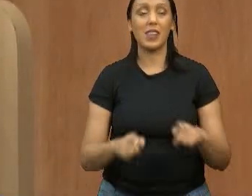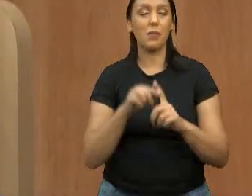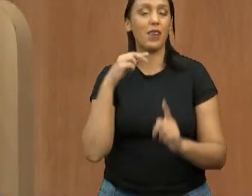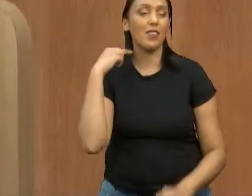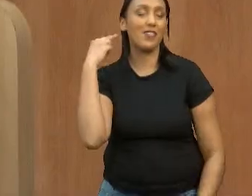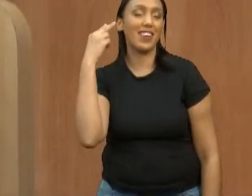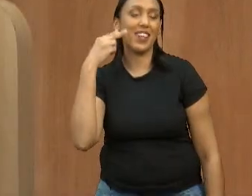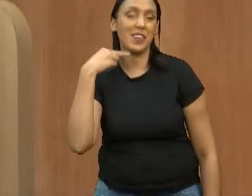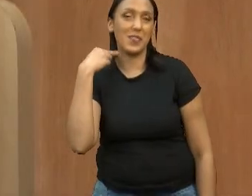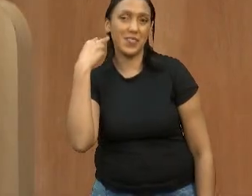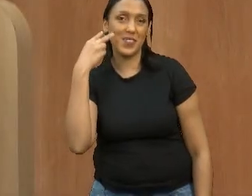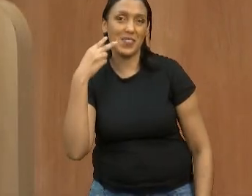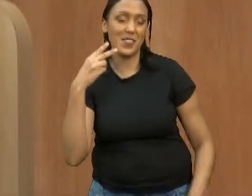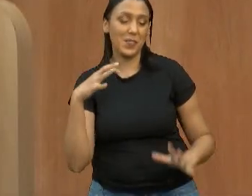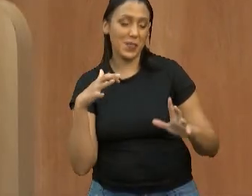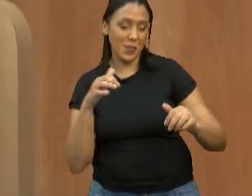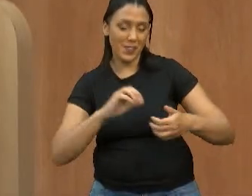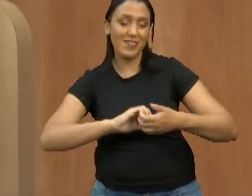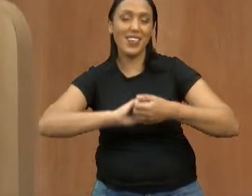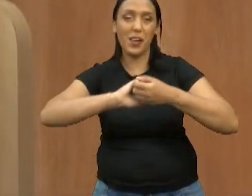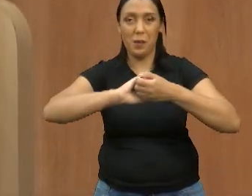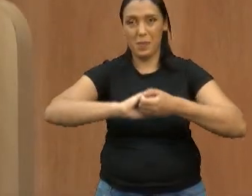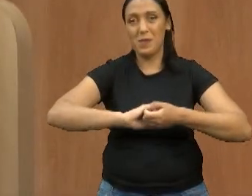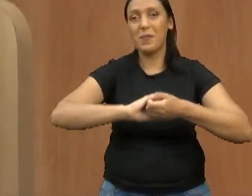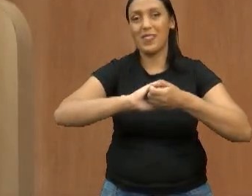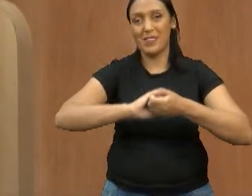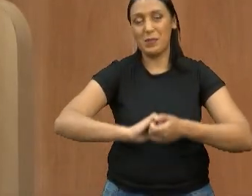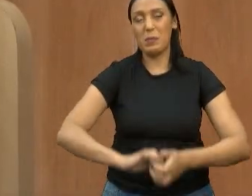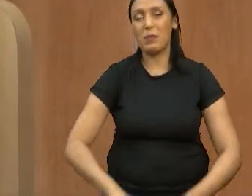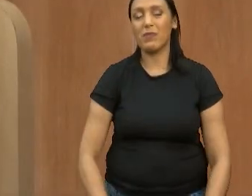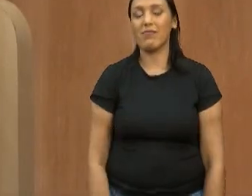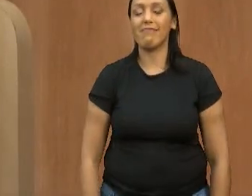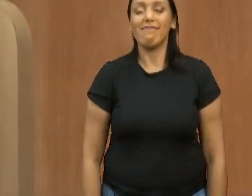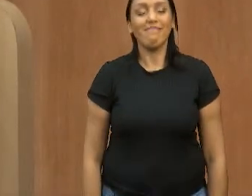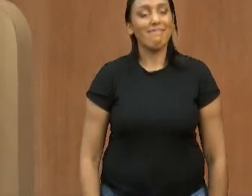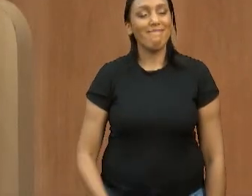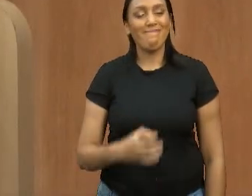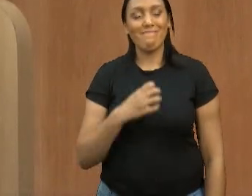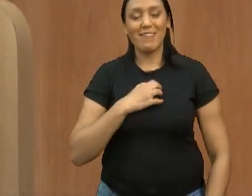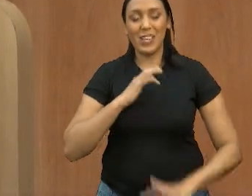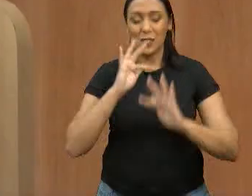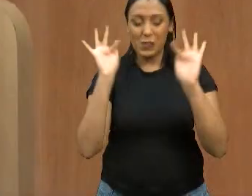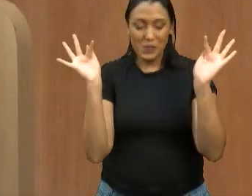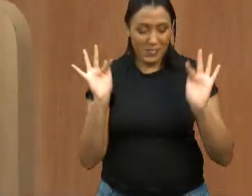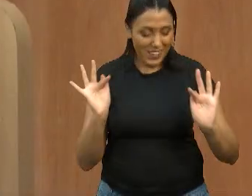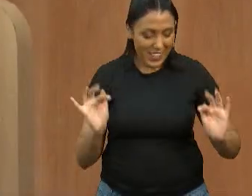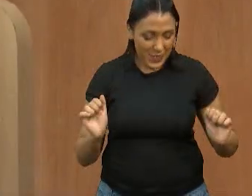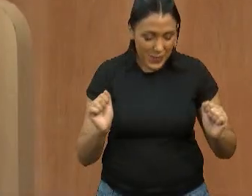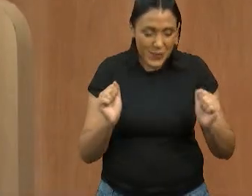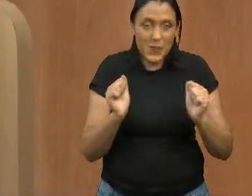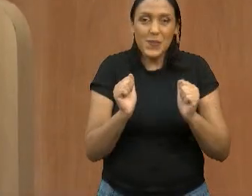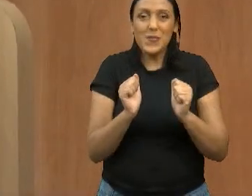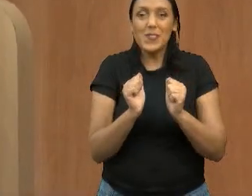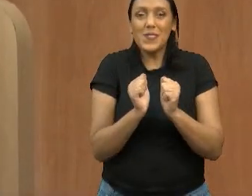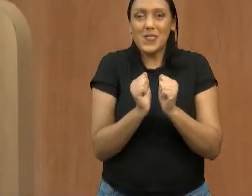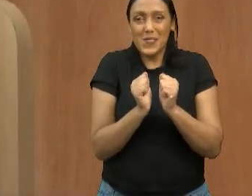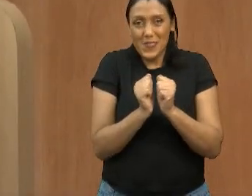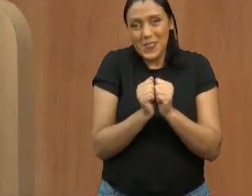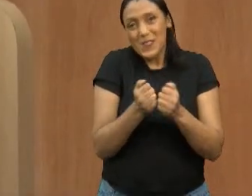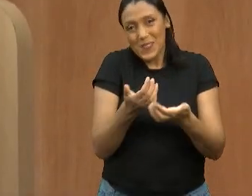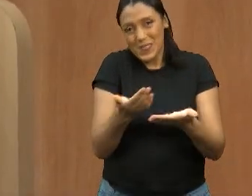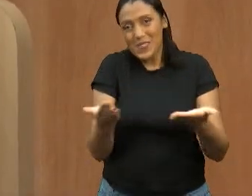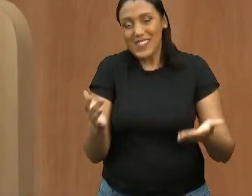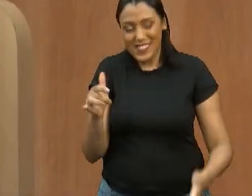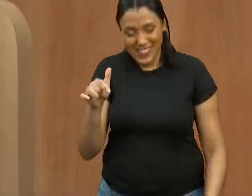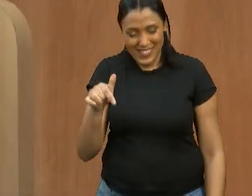vereadores. Estou muito feliz em estar aqui com vocês hoje, prestigiando o prêmio Guarana